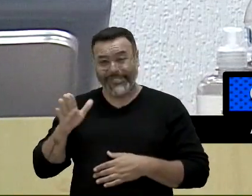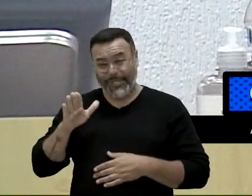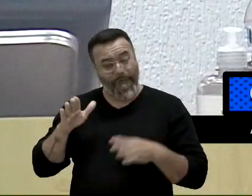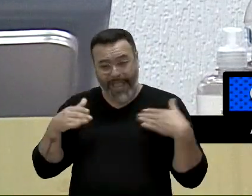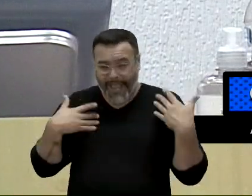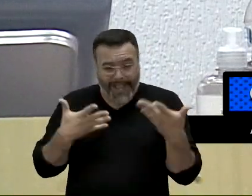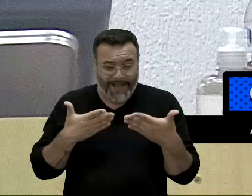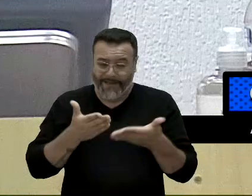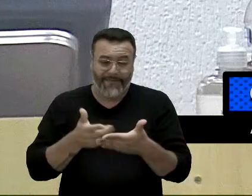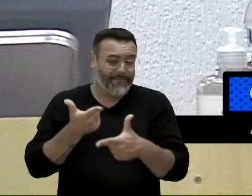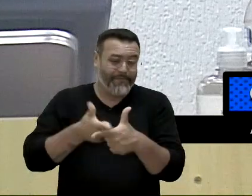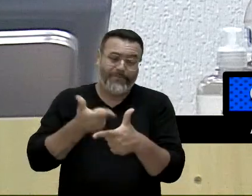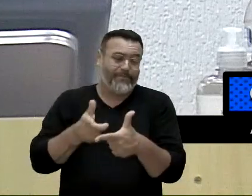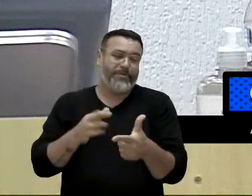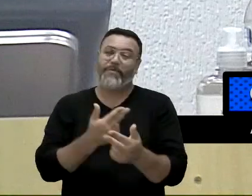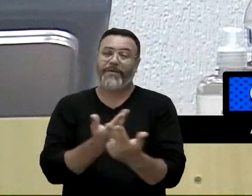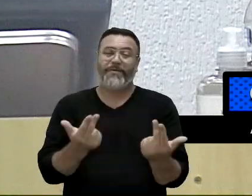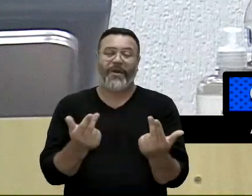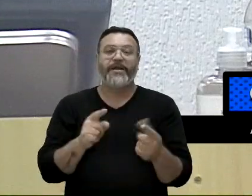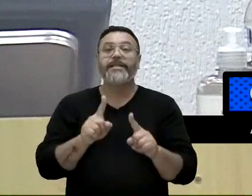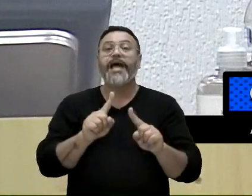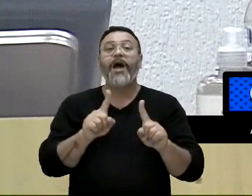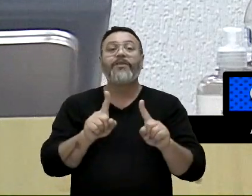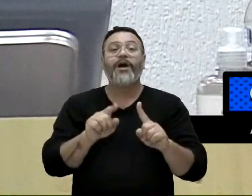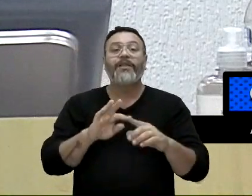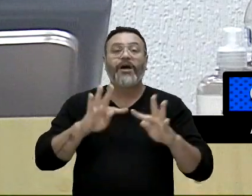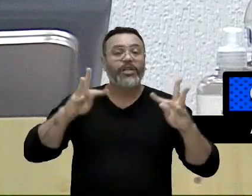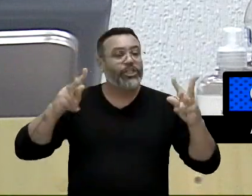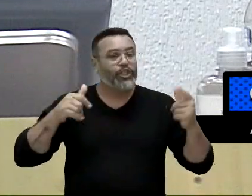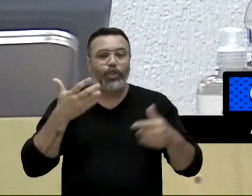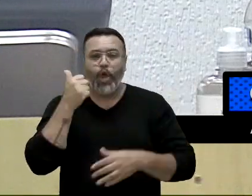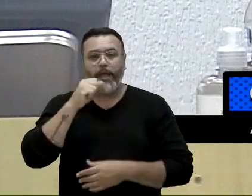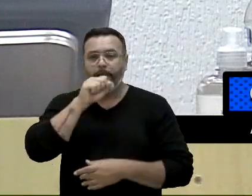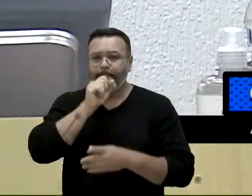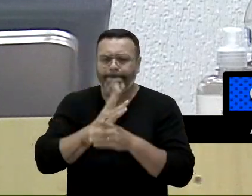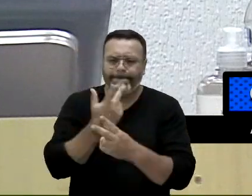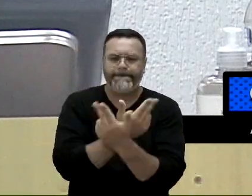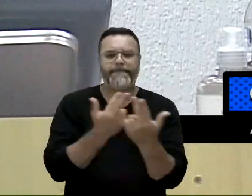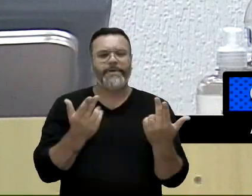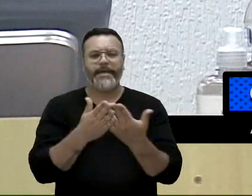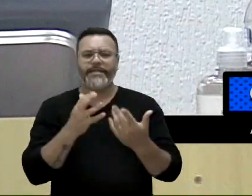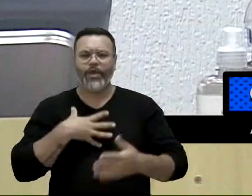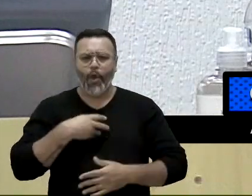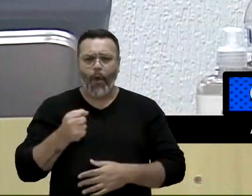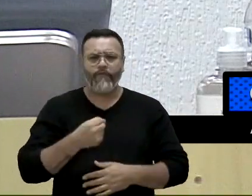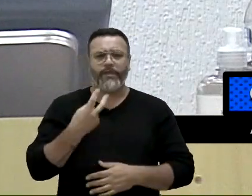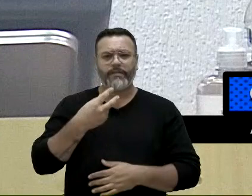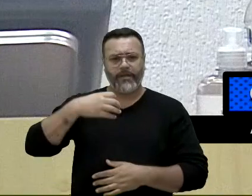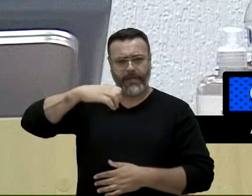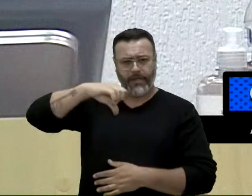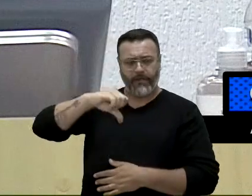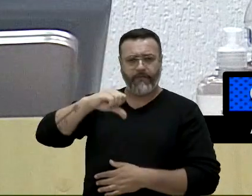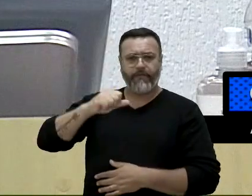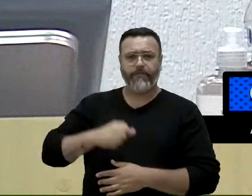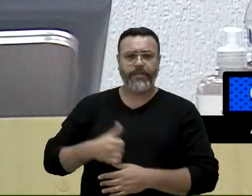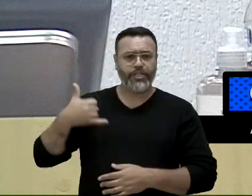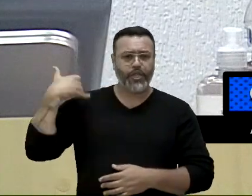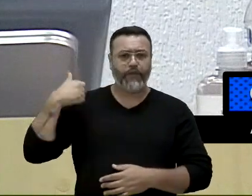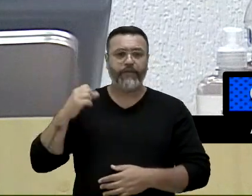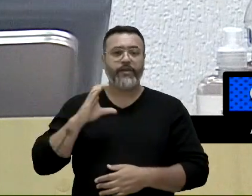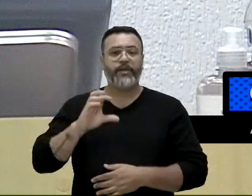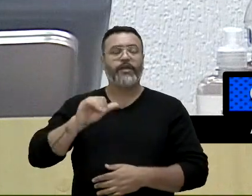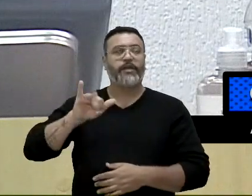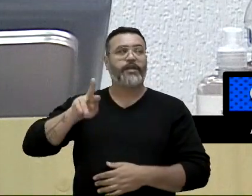são todas as mães iguais. Eu tenho um filho de 29 anos, o Christian. Ele é oficial do Exército de Carreira.